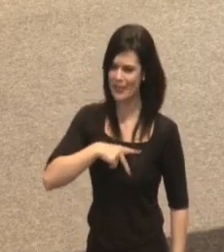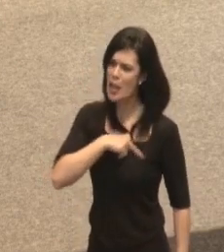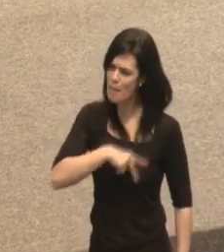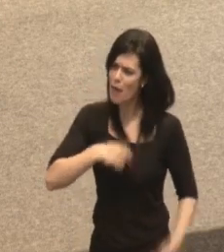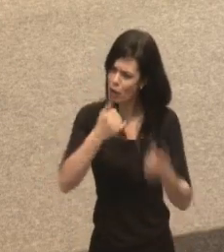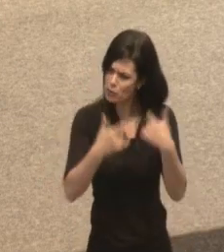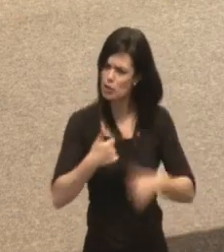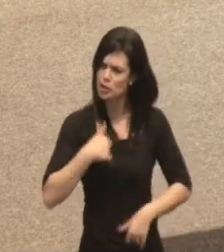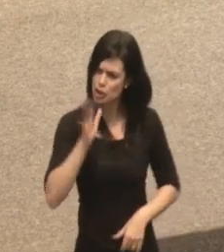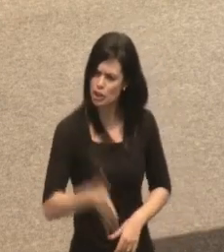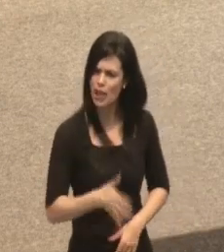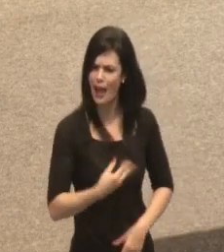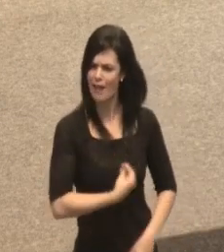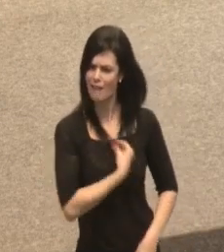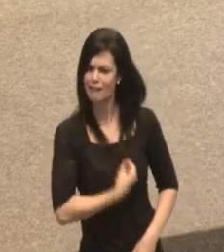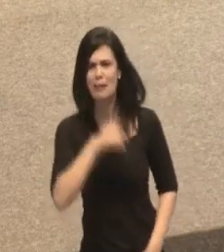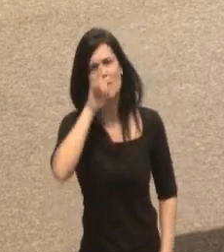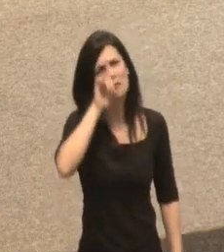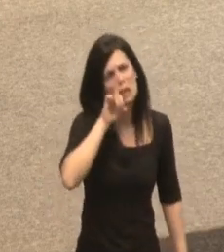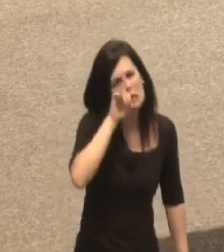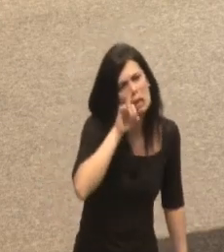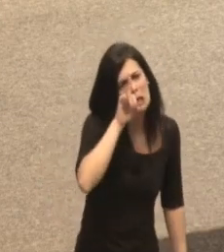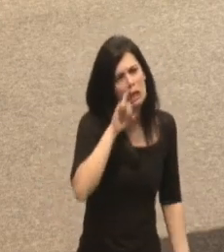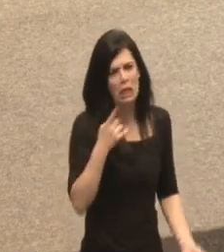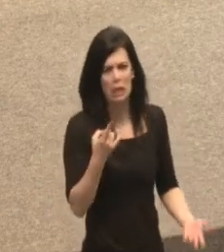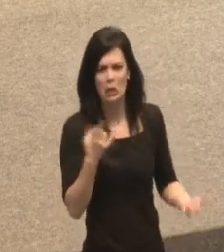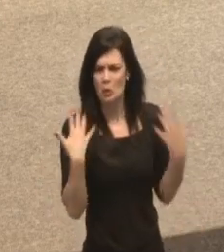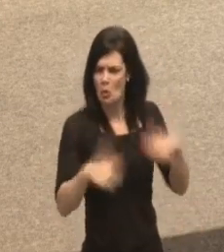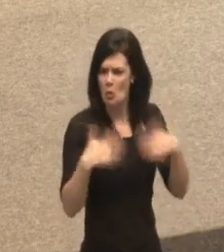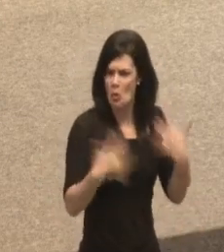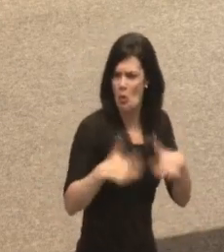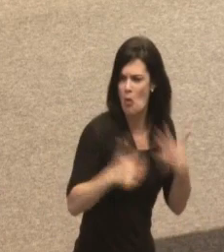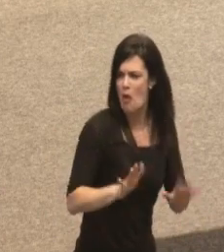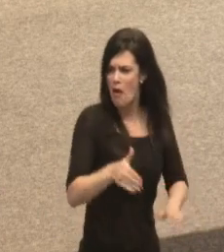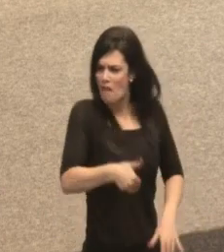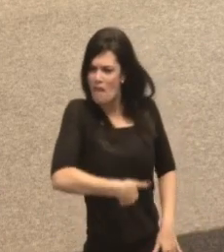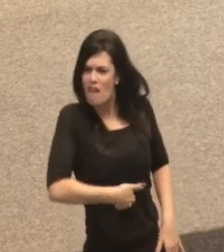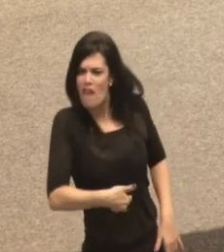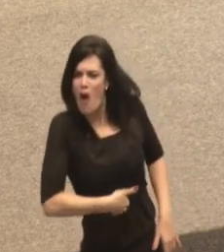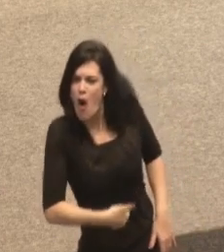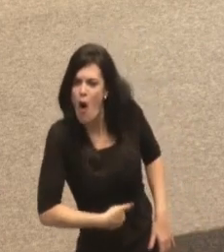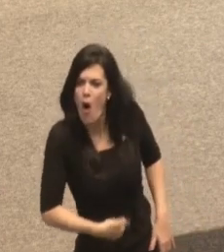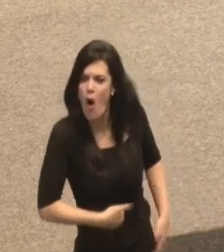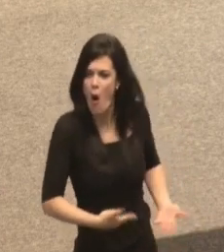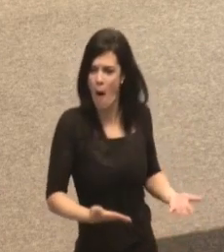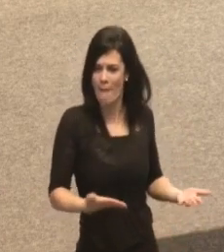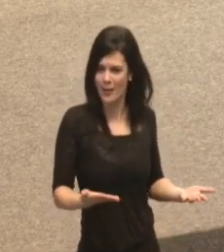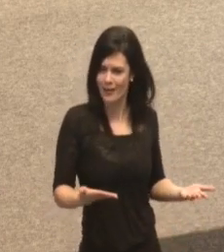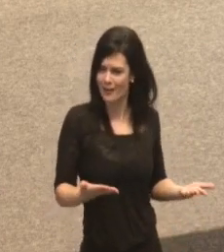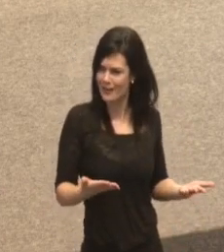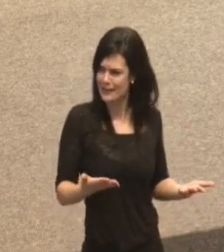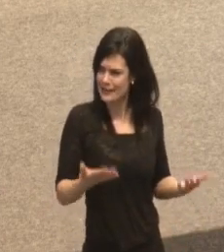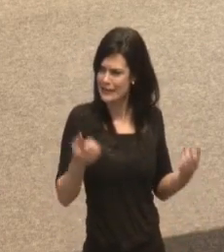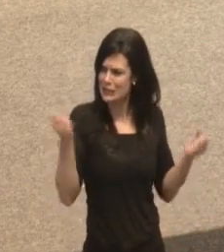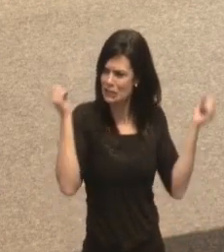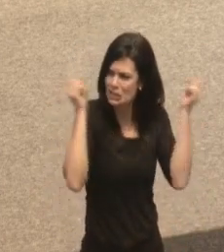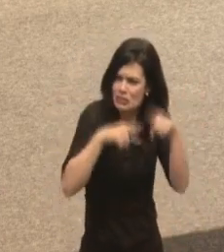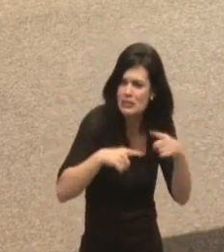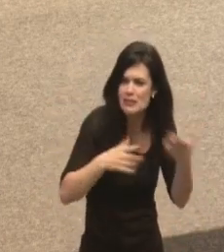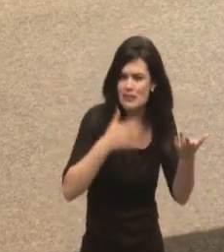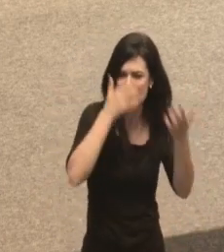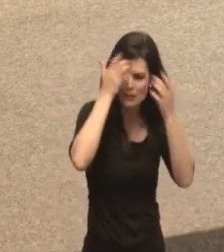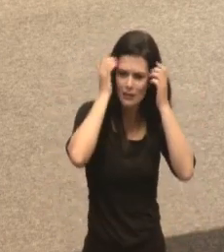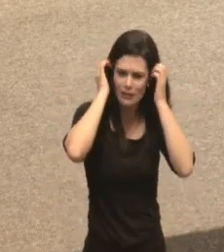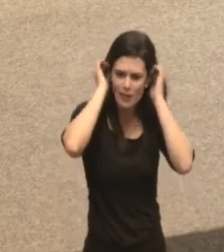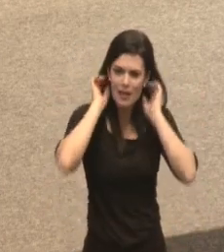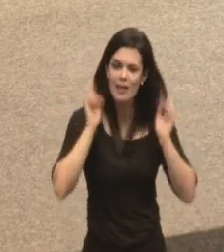risco, já passei dificuldades, já passei fome, já passei fartura. E ele diz que